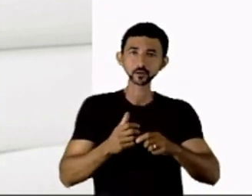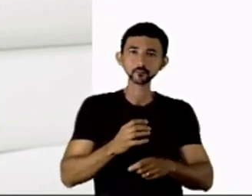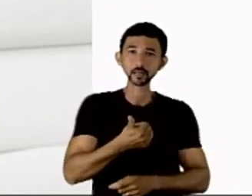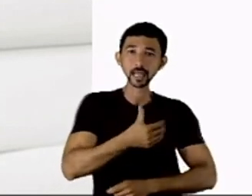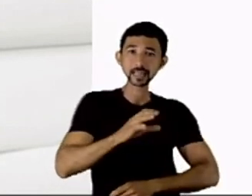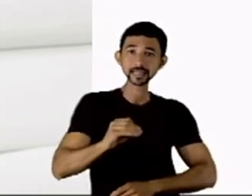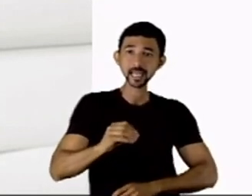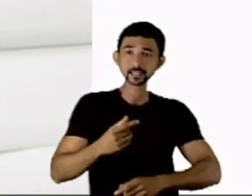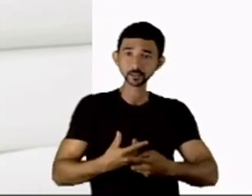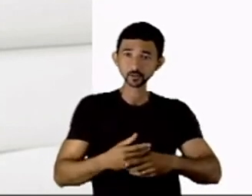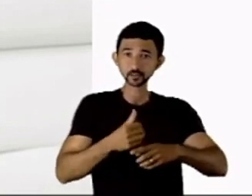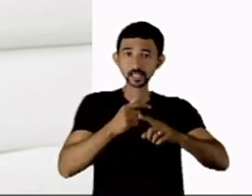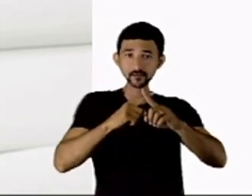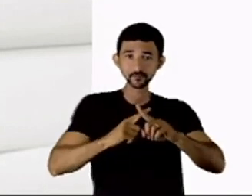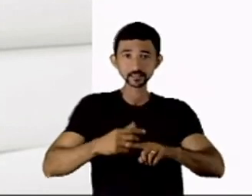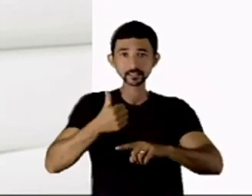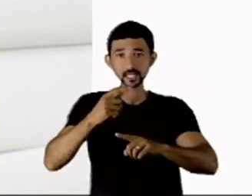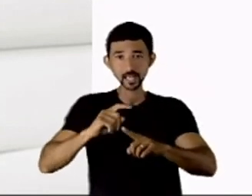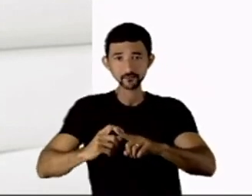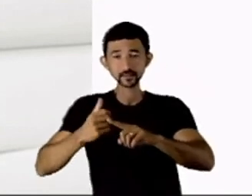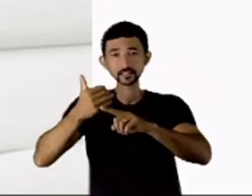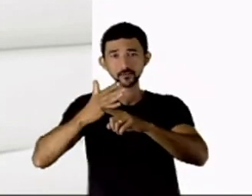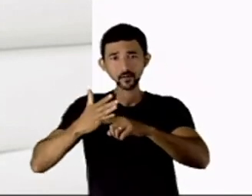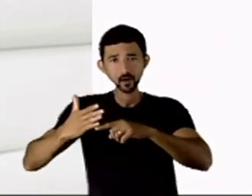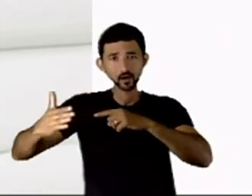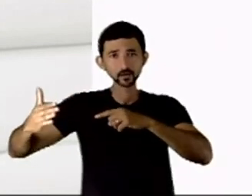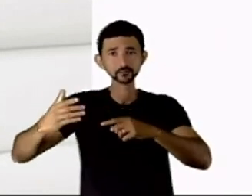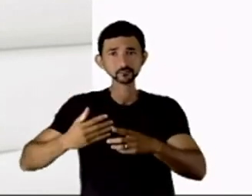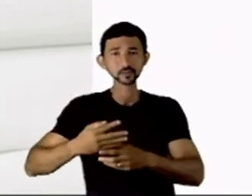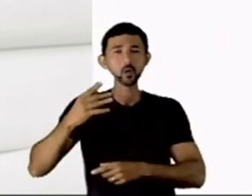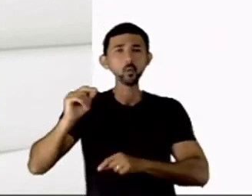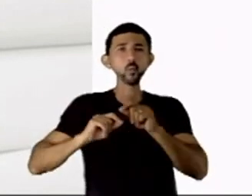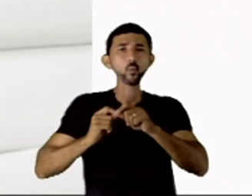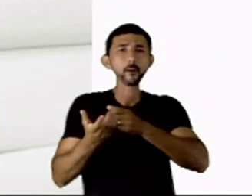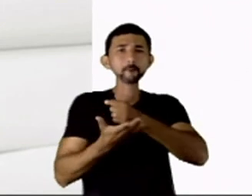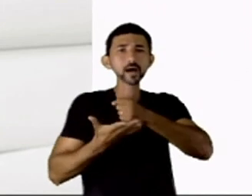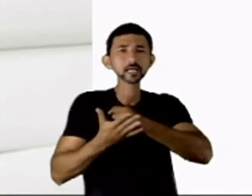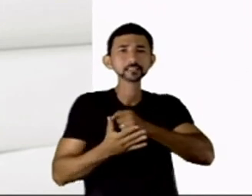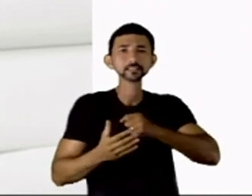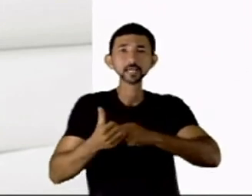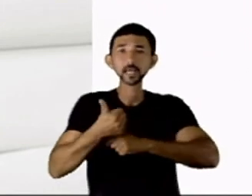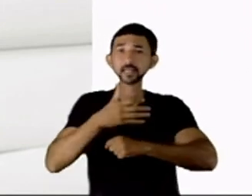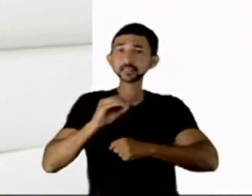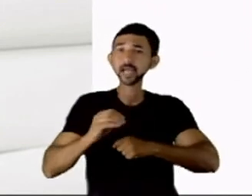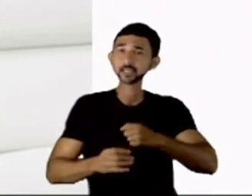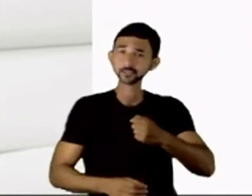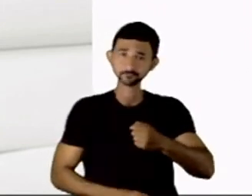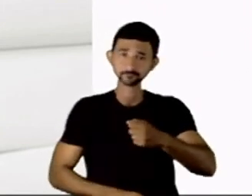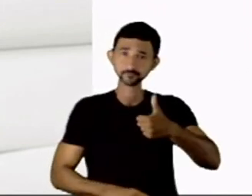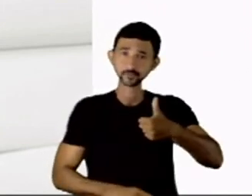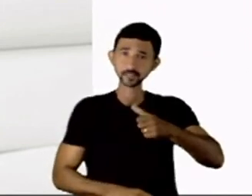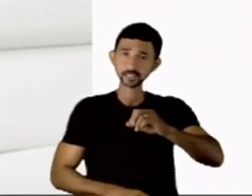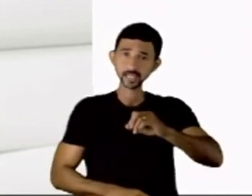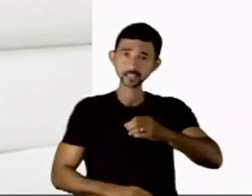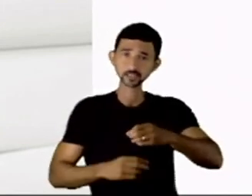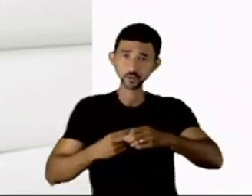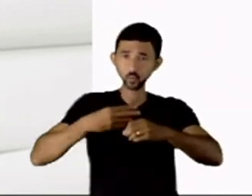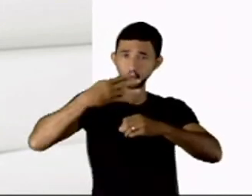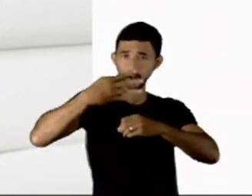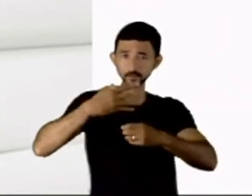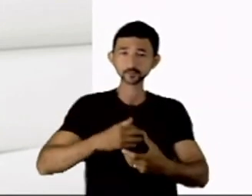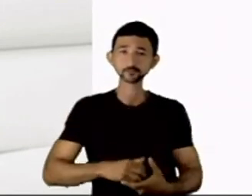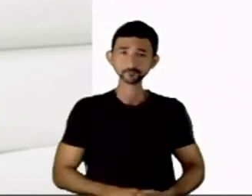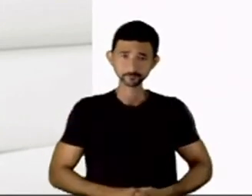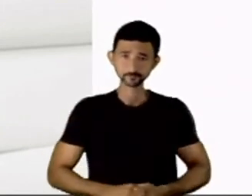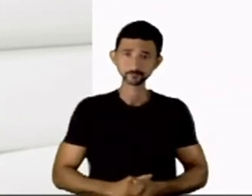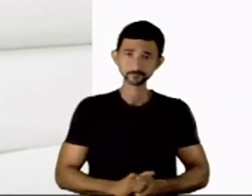como é? 10 vezes 10 vezes 10 vezes 10. Quem é a base? A base é o 10. É ele o número que